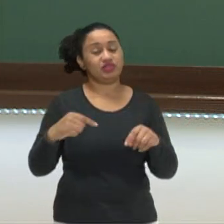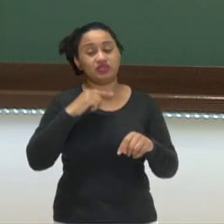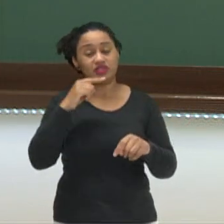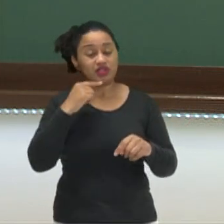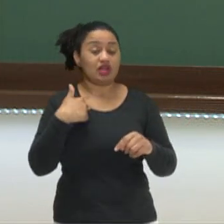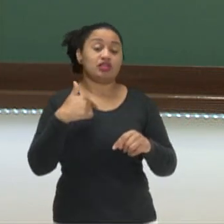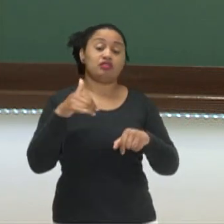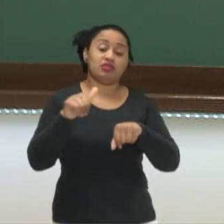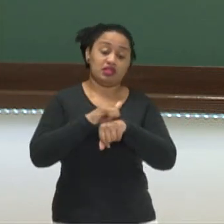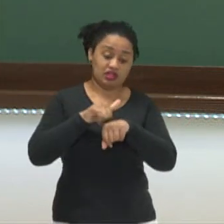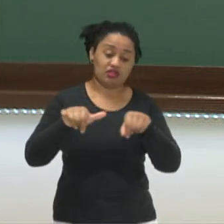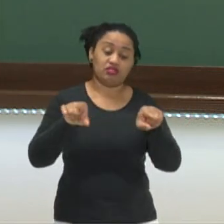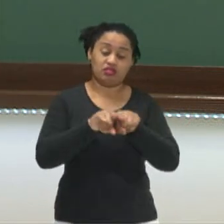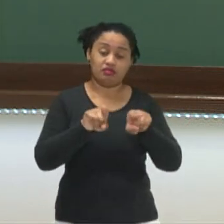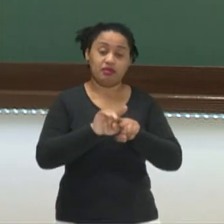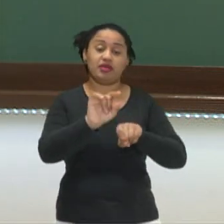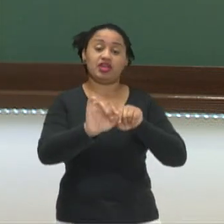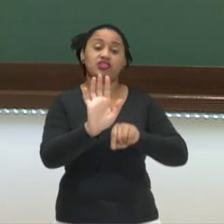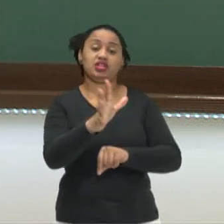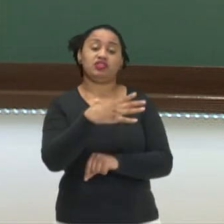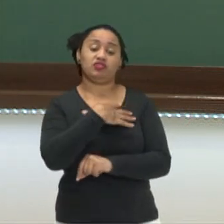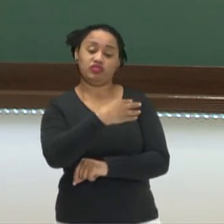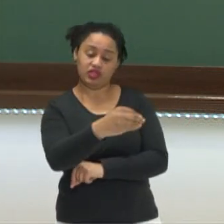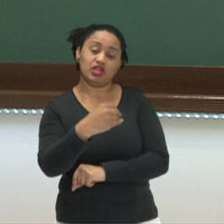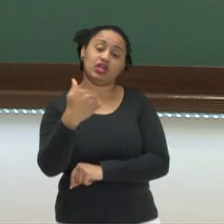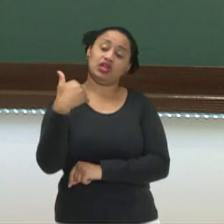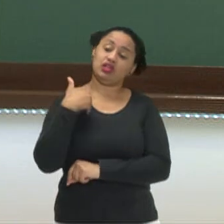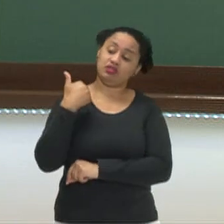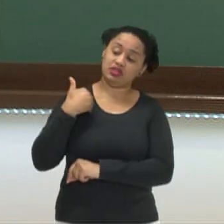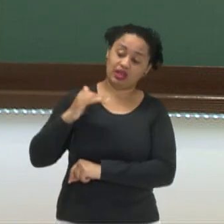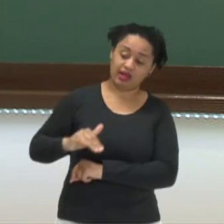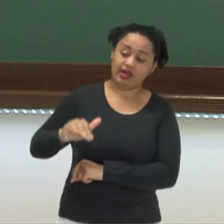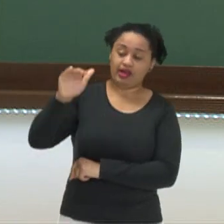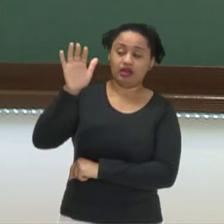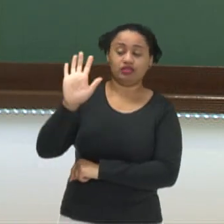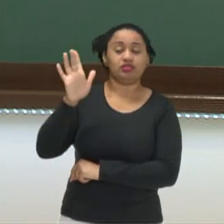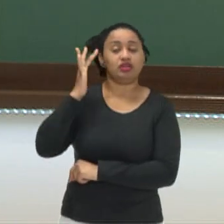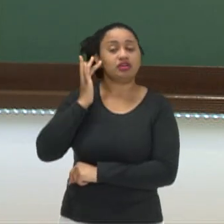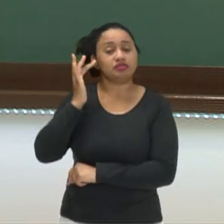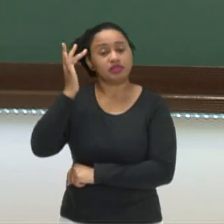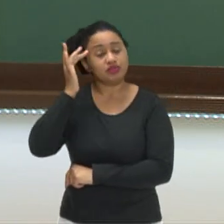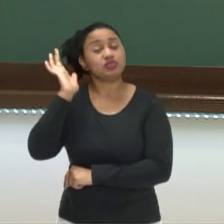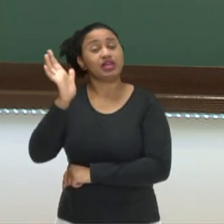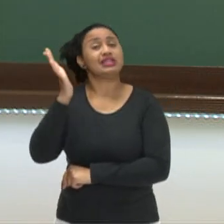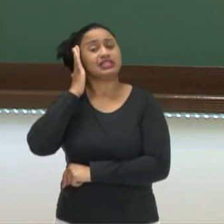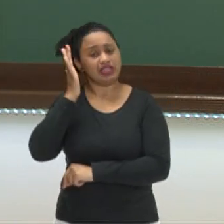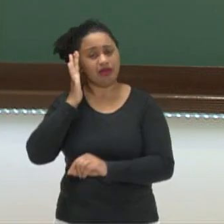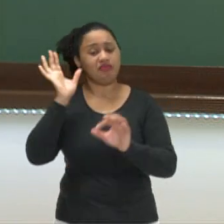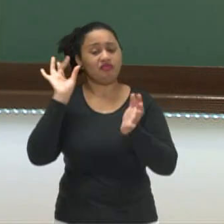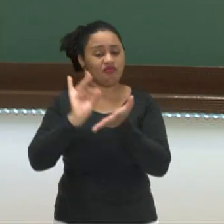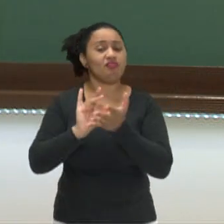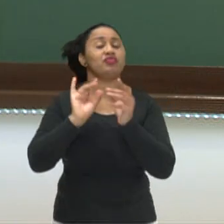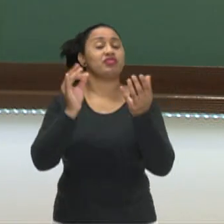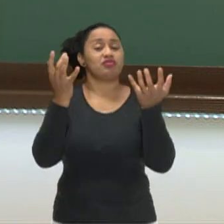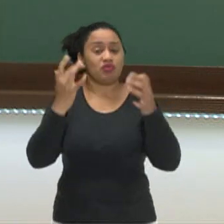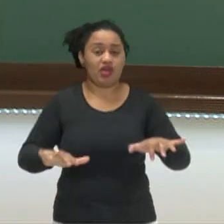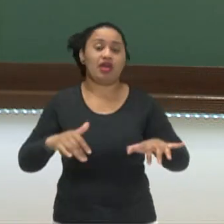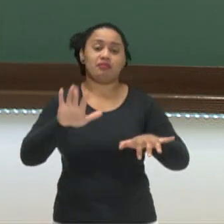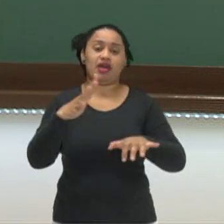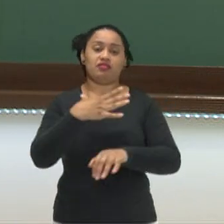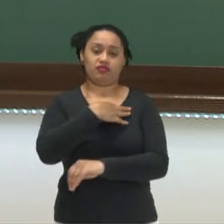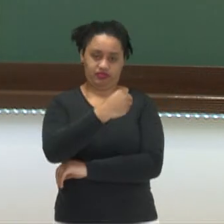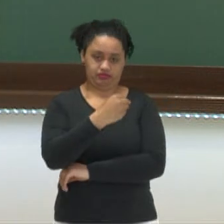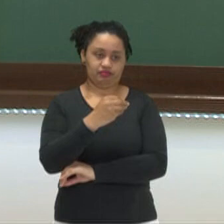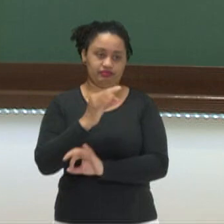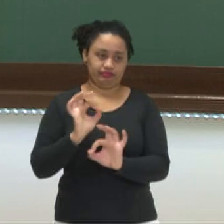já tem filho, para quem já tem uma certa idade, já está bem maduro, bem ciente de que não quer mais ter filhos